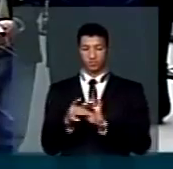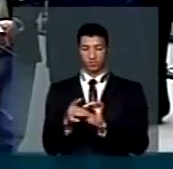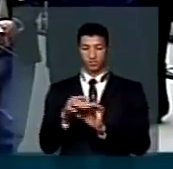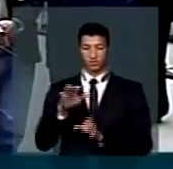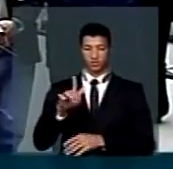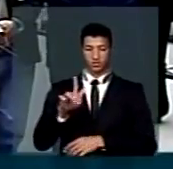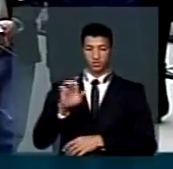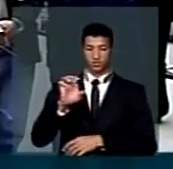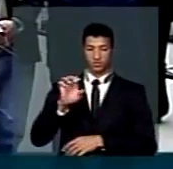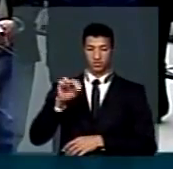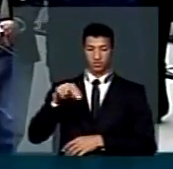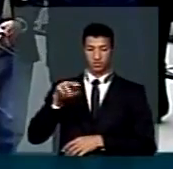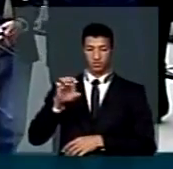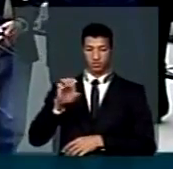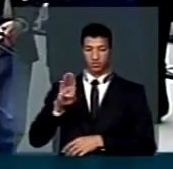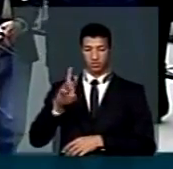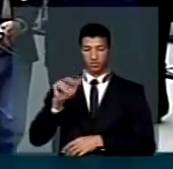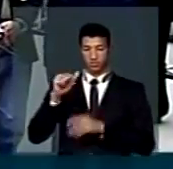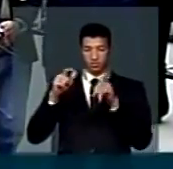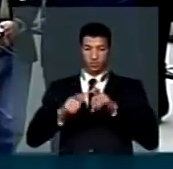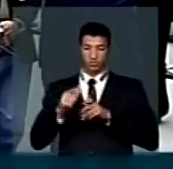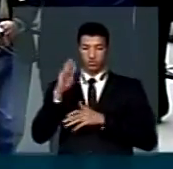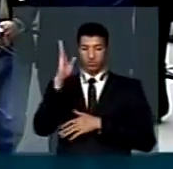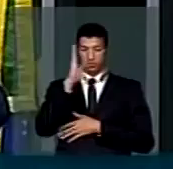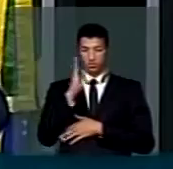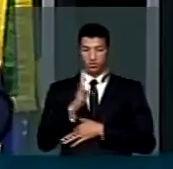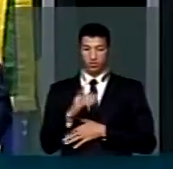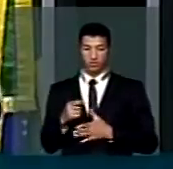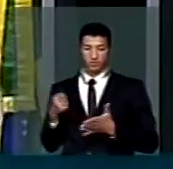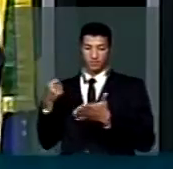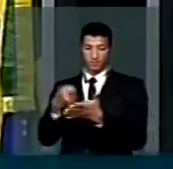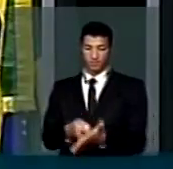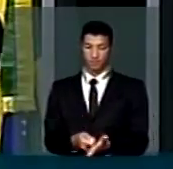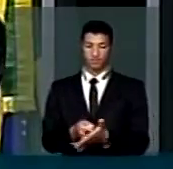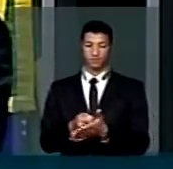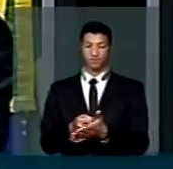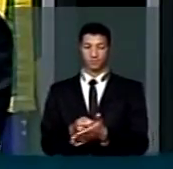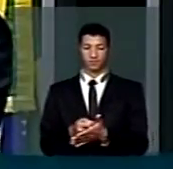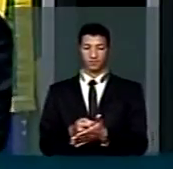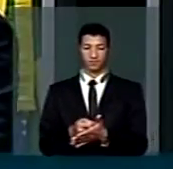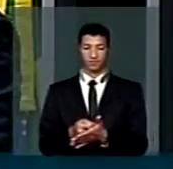Genebra, aonde este nosso país afirmou que,